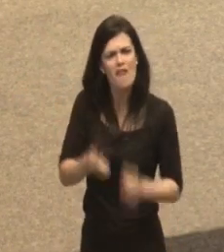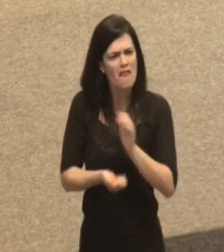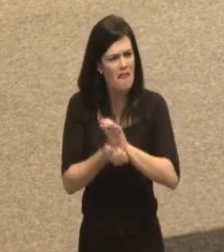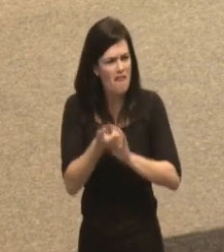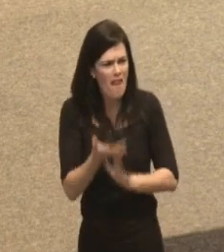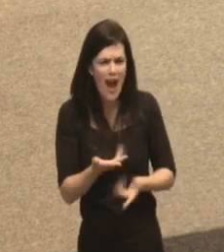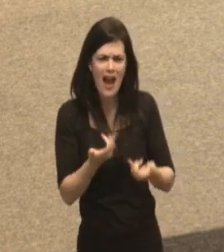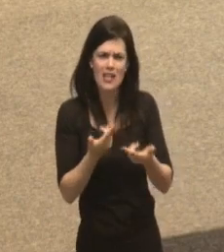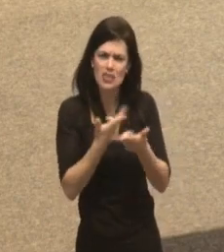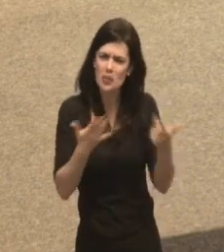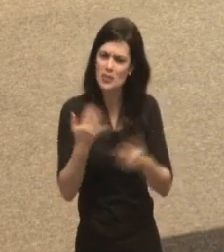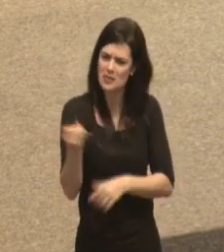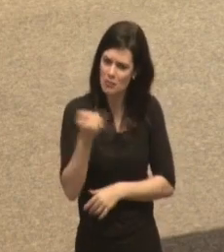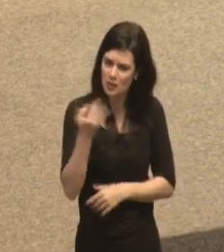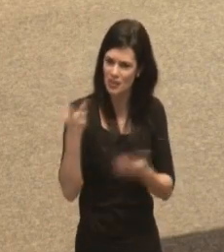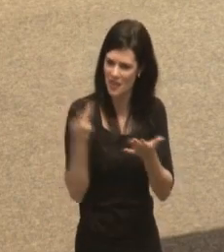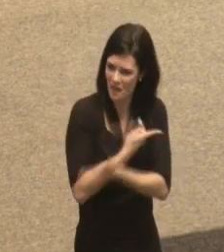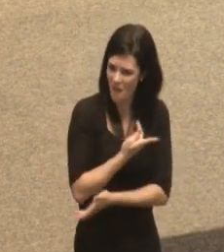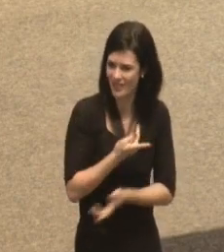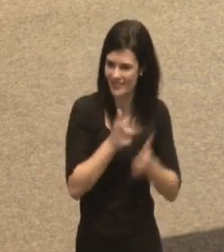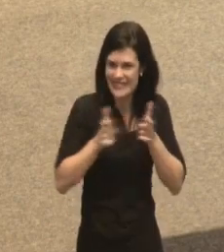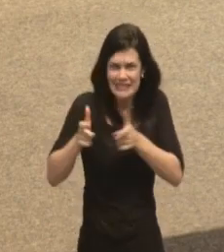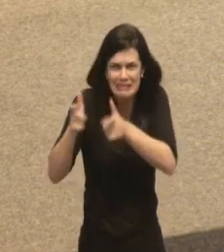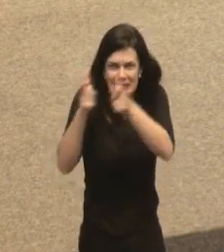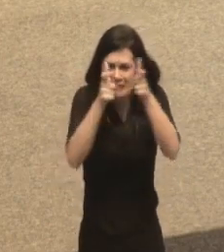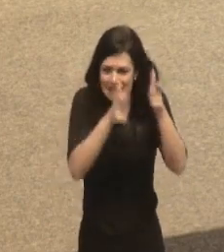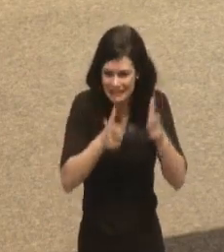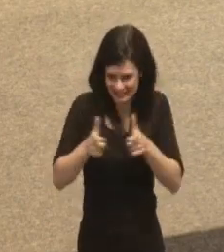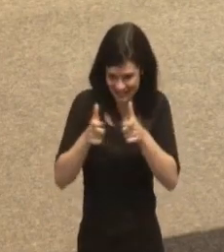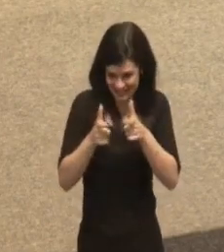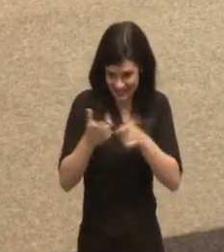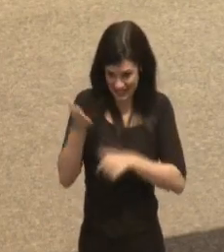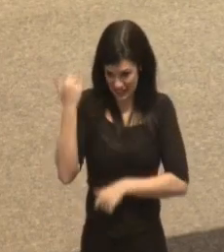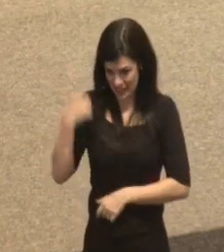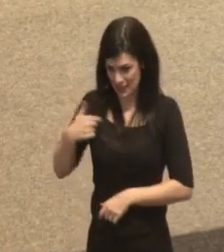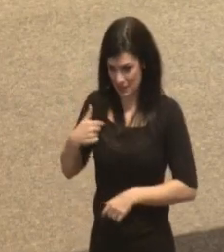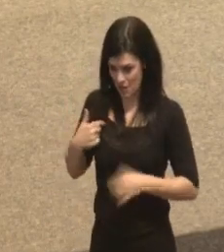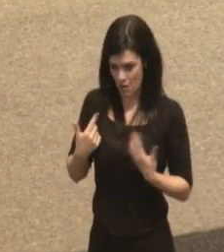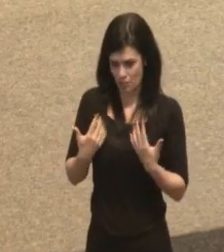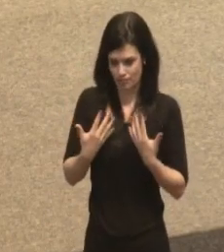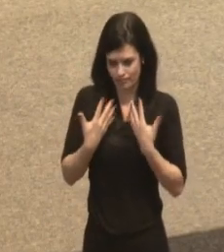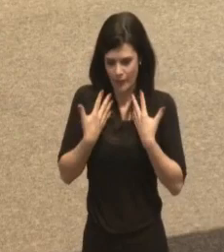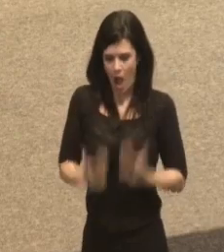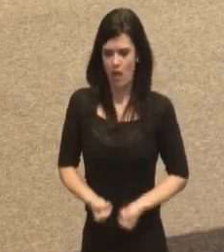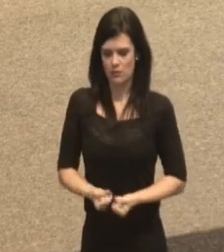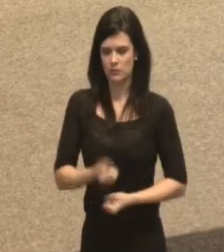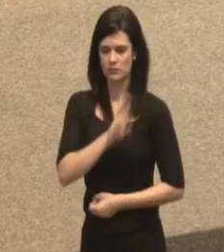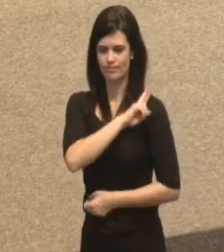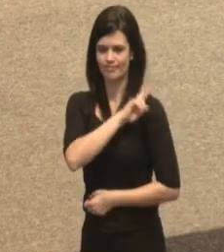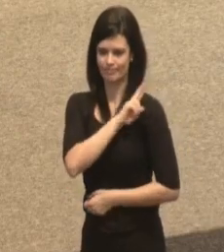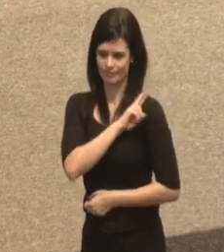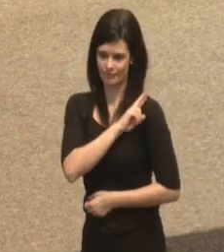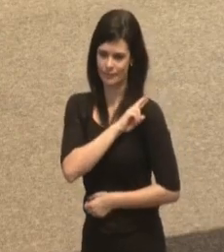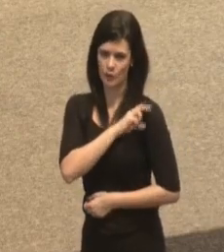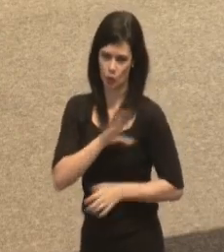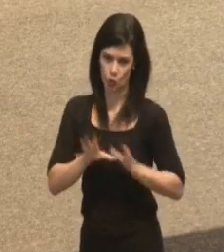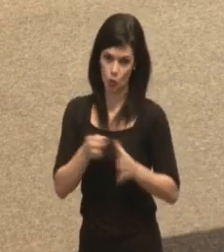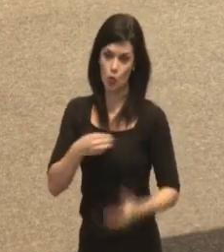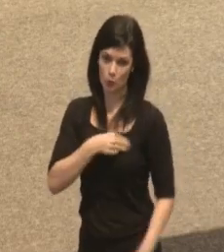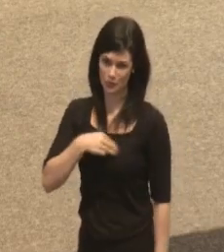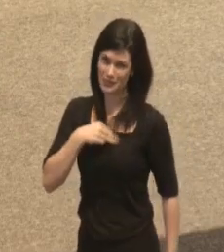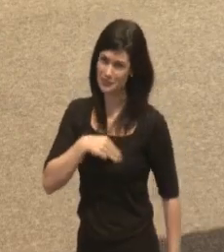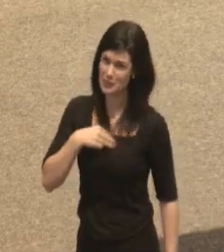coisas preciosas. Logo que assumi a Junta de Missões Nacionais, a gente define algumas prioridades, buscando a direção do